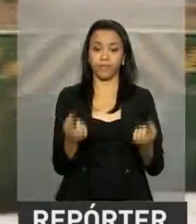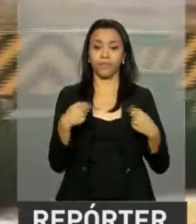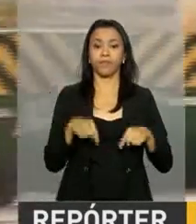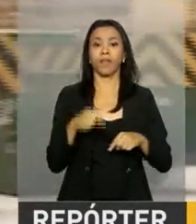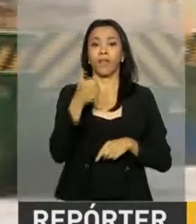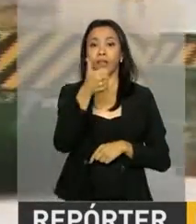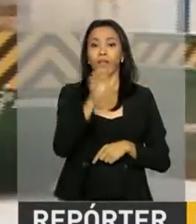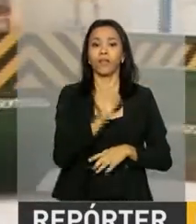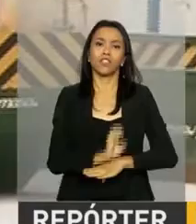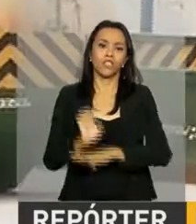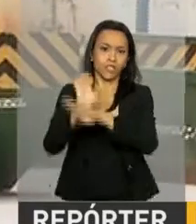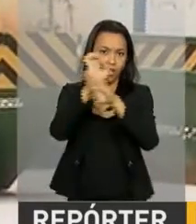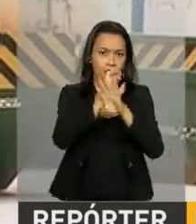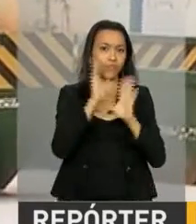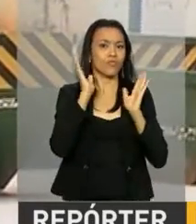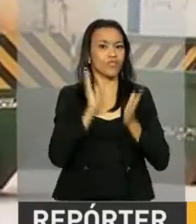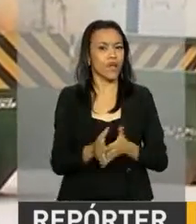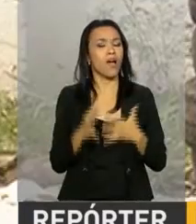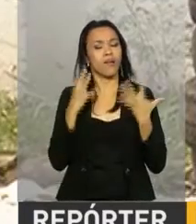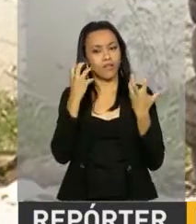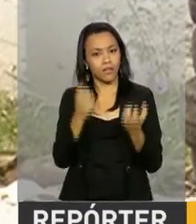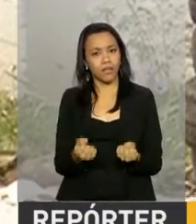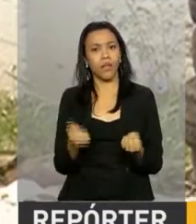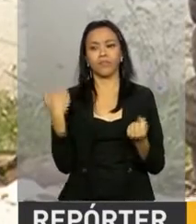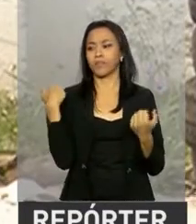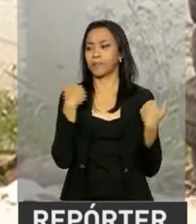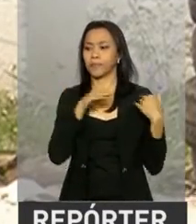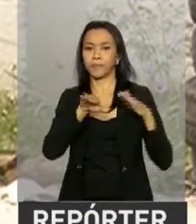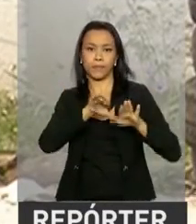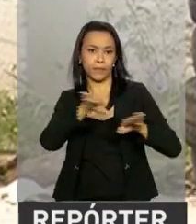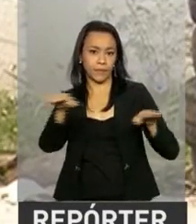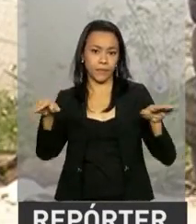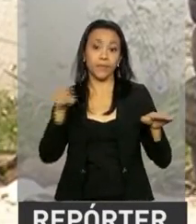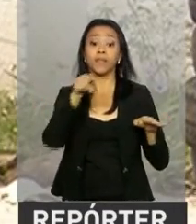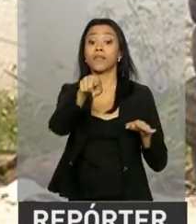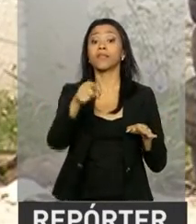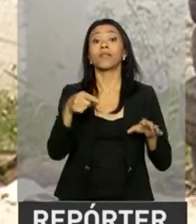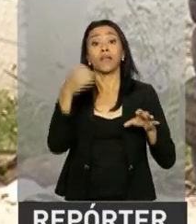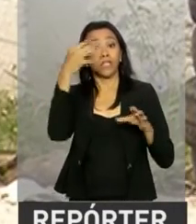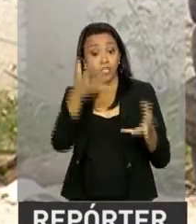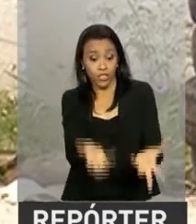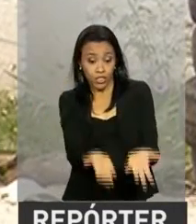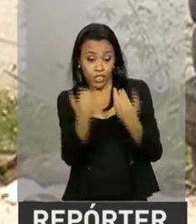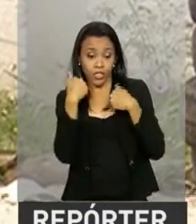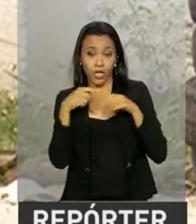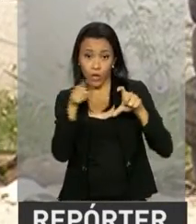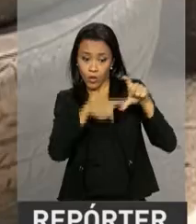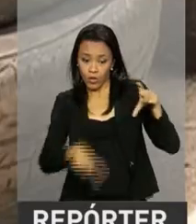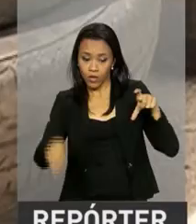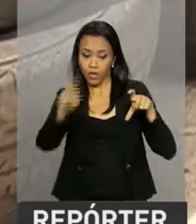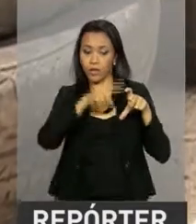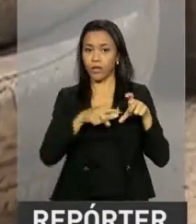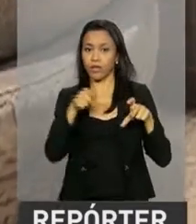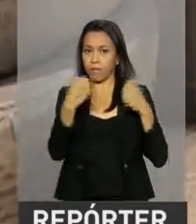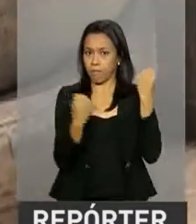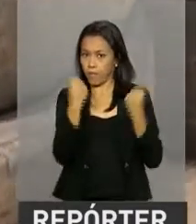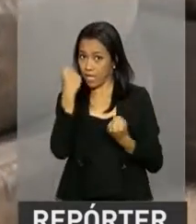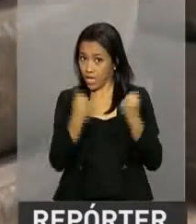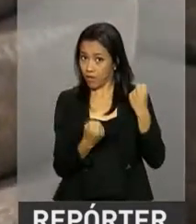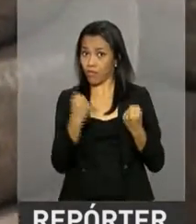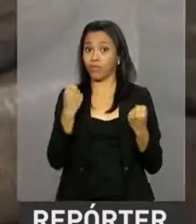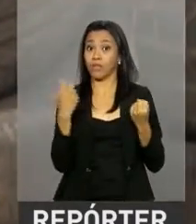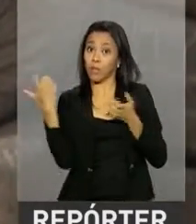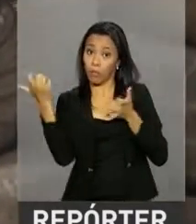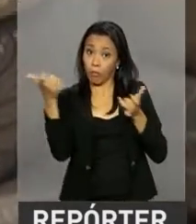10 estados já aderiram à campanha nacional de recolhimento de pneus para combater focos do Aedes aegypti. Quem tem pneu